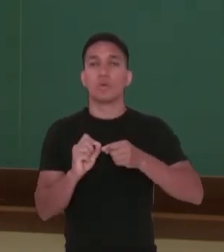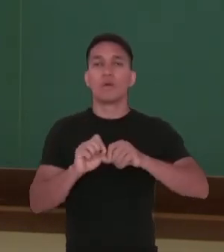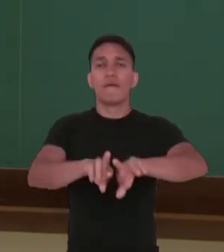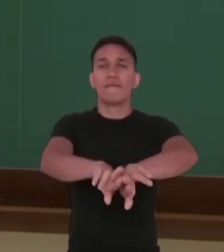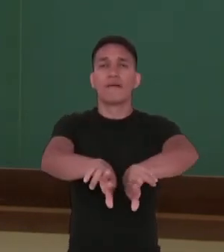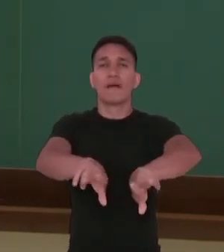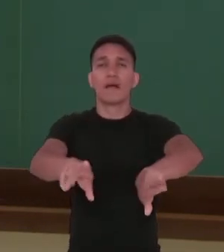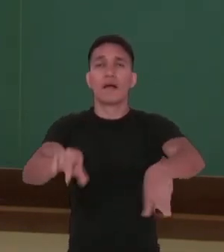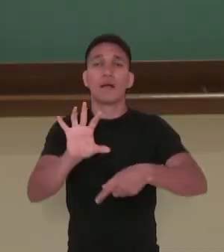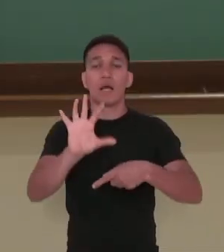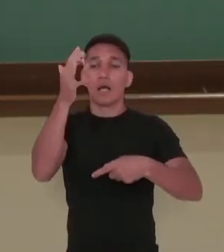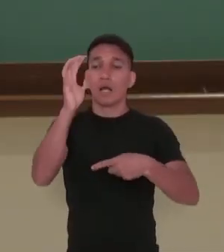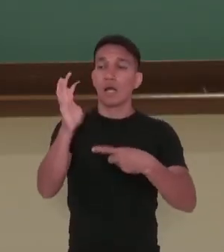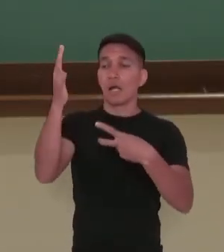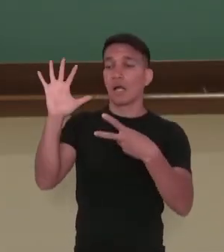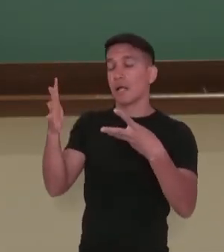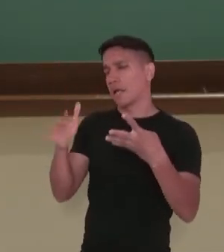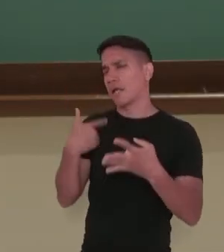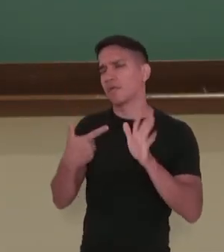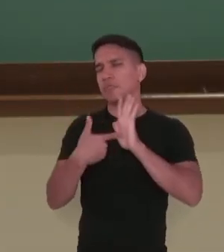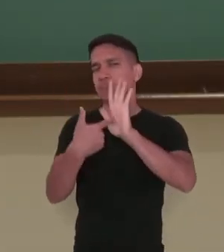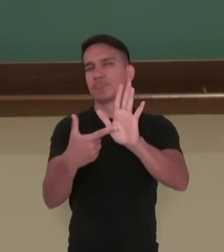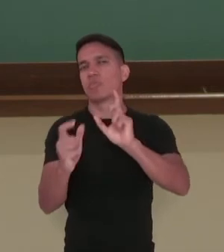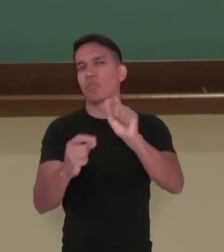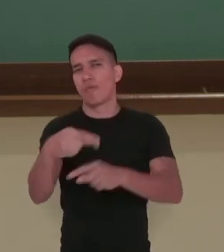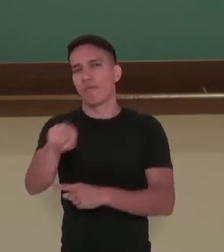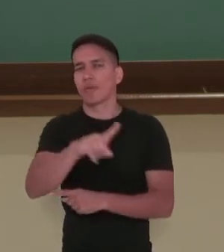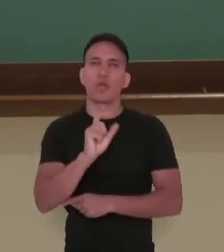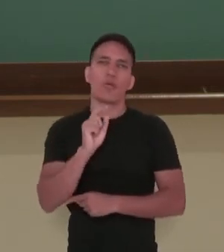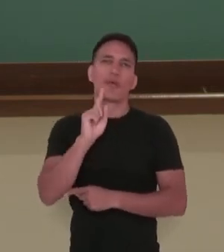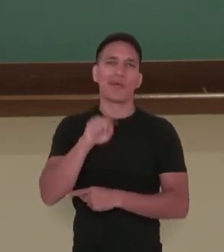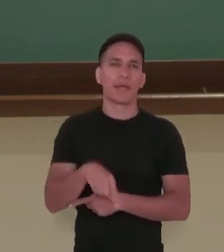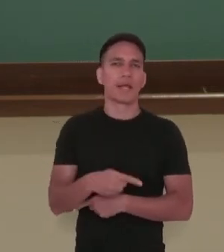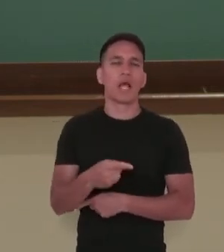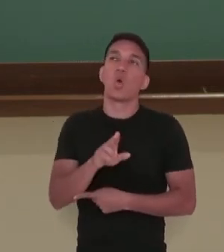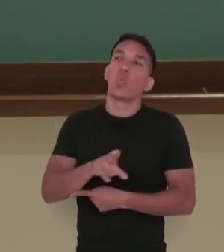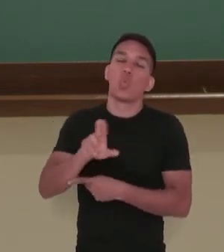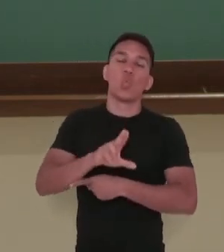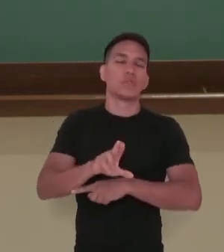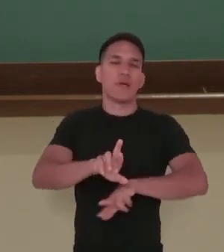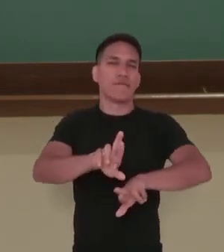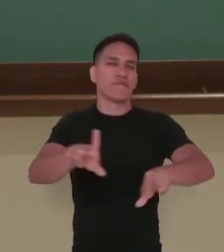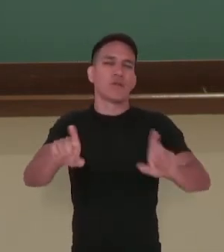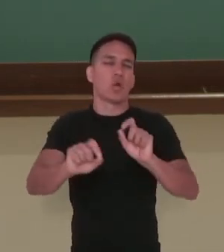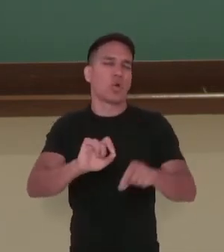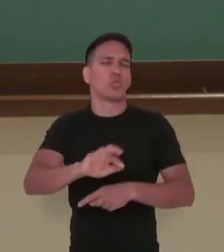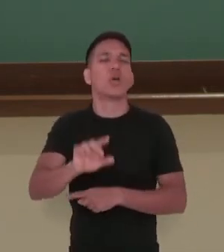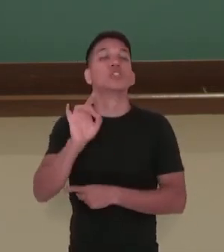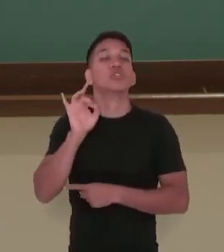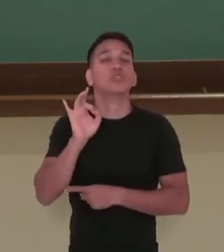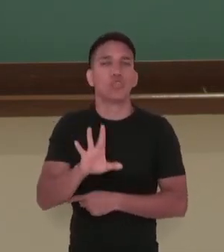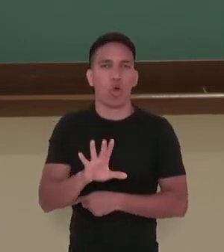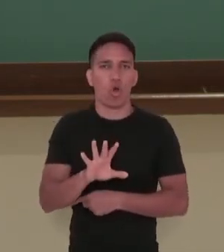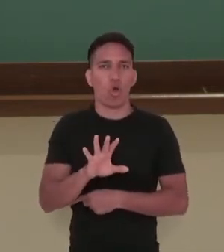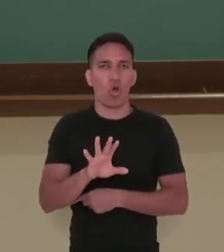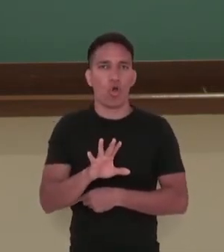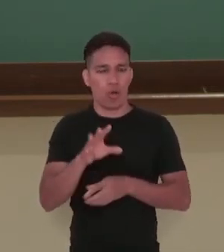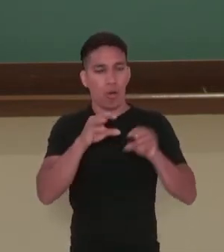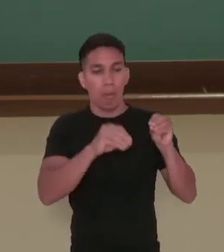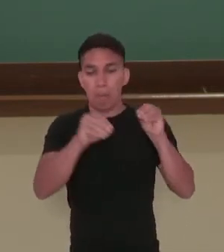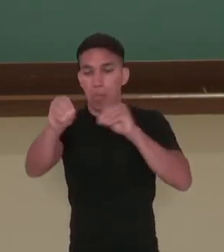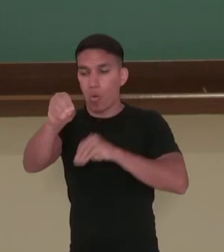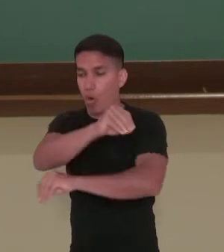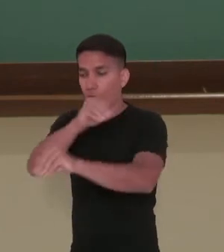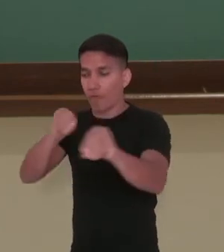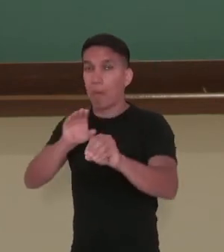vários fenômenos. Eu poderia dizer para vocês assim, ela é amplamente utilizada não apenas para deslocamento, mas ela aponta